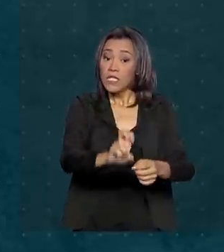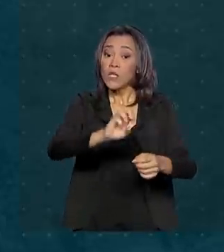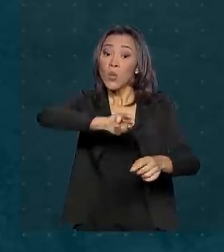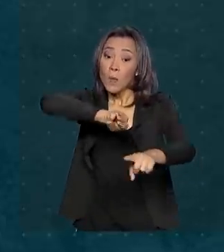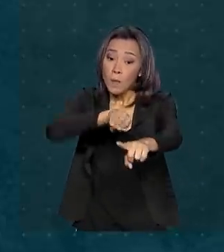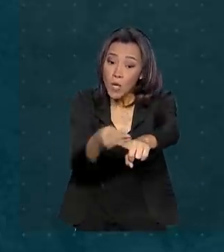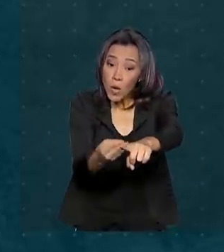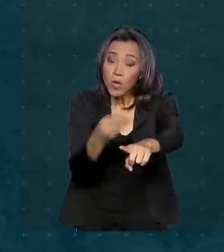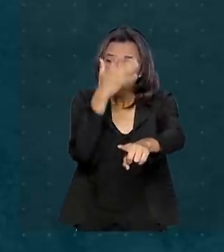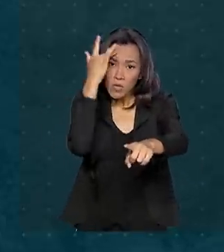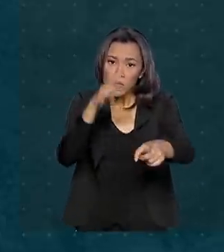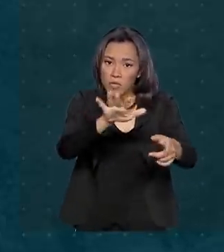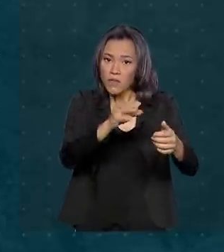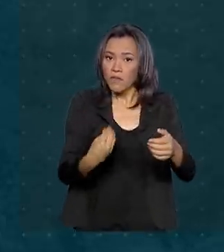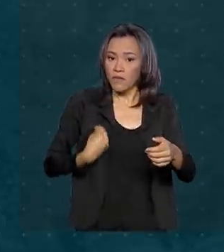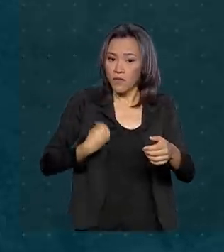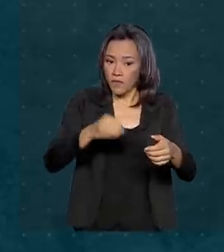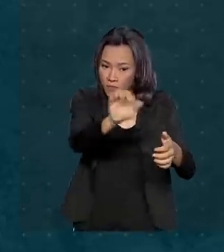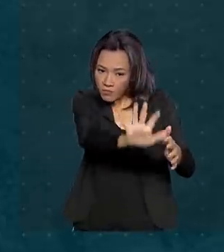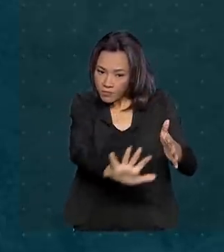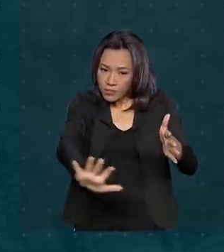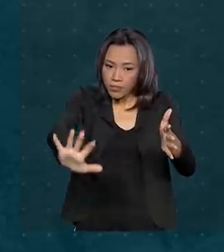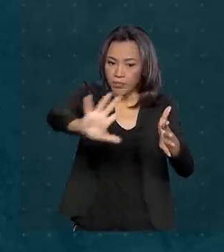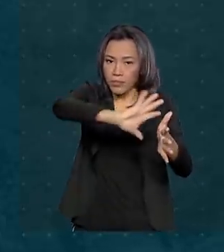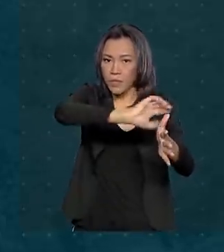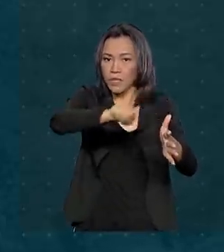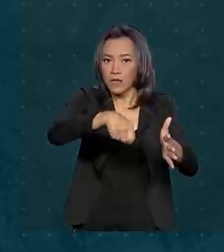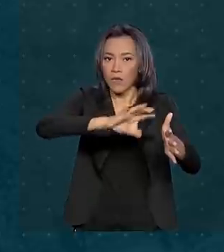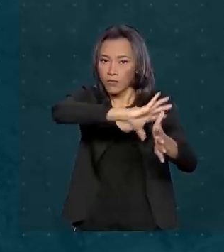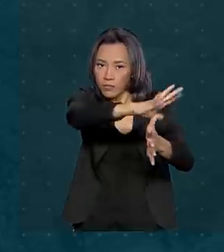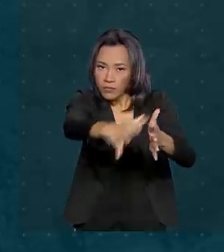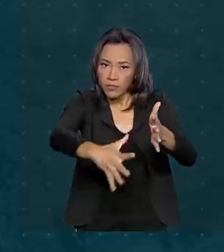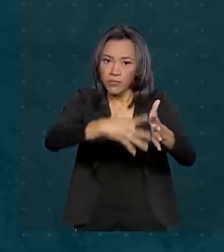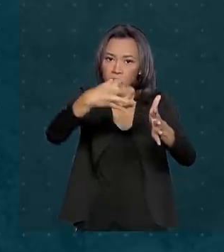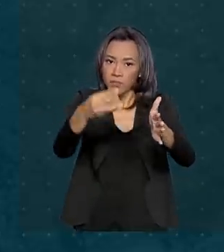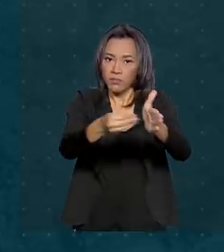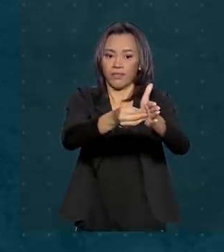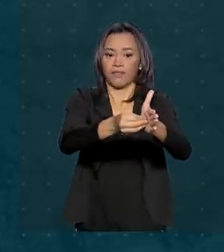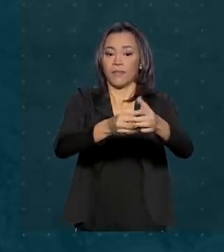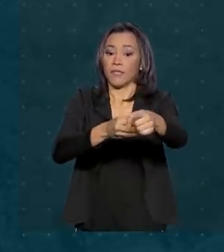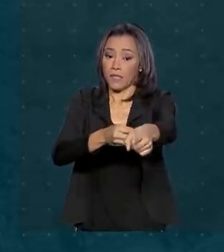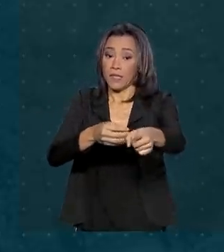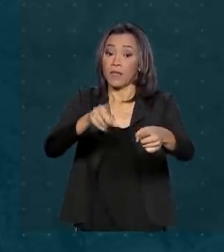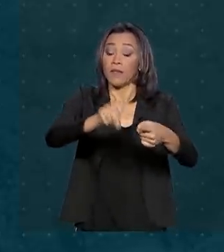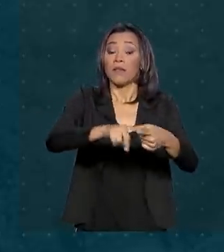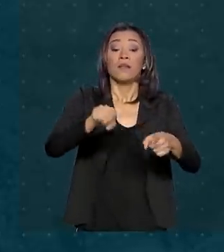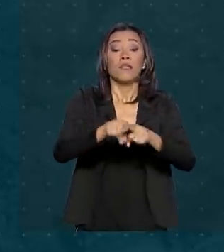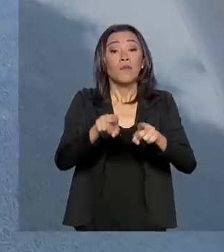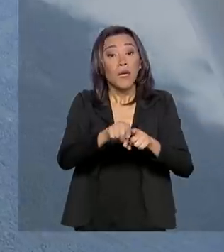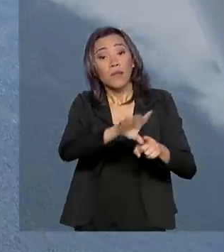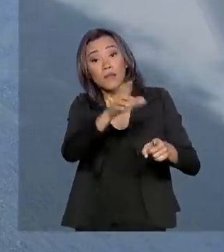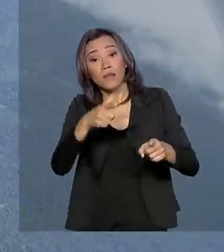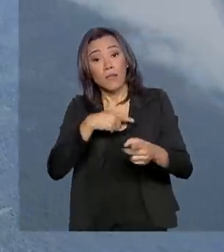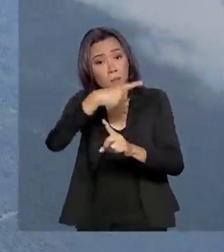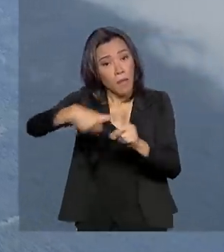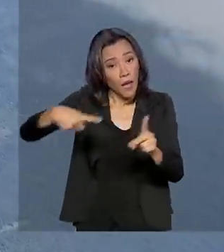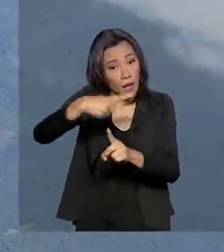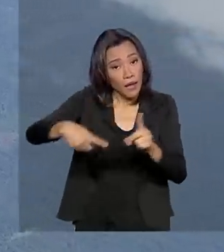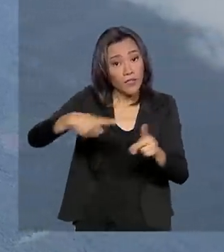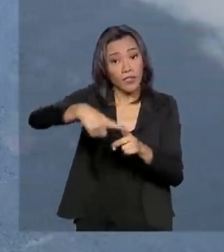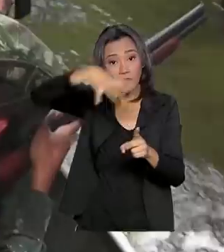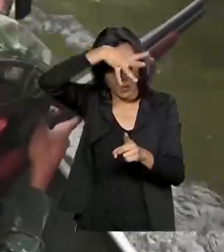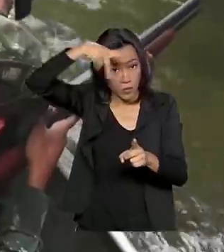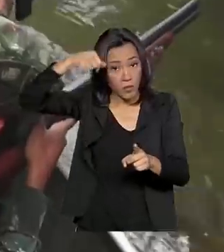vivem neste território que engloba toda a região norte e parte dos estados de Mato Grosso e Maranhão. O Conselho da